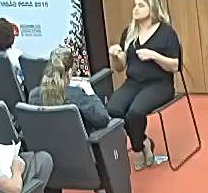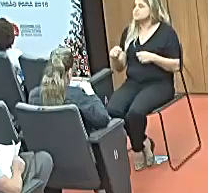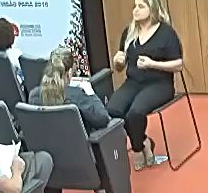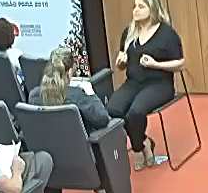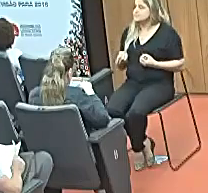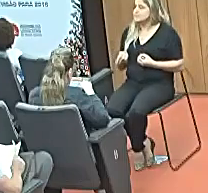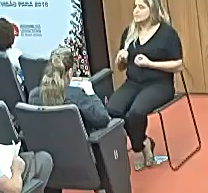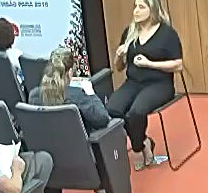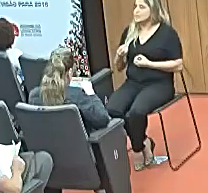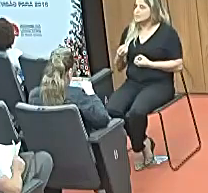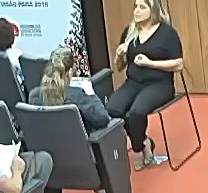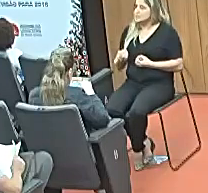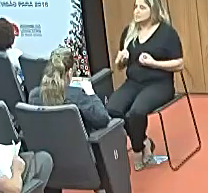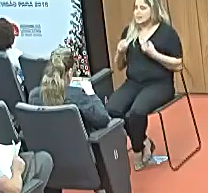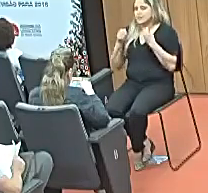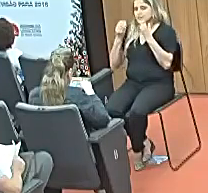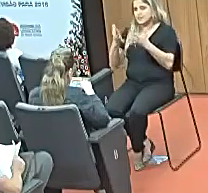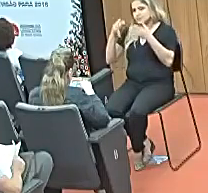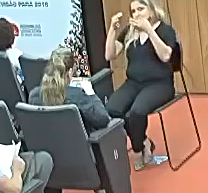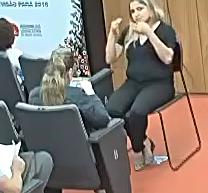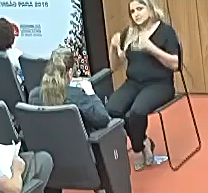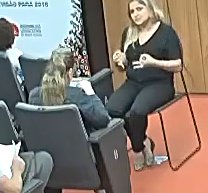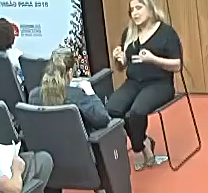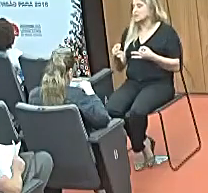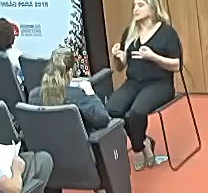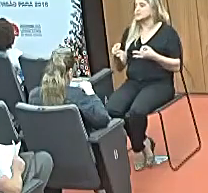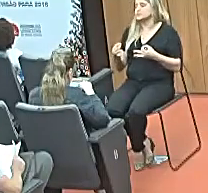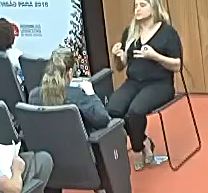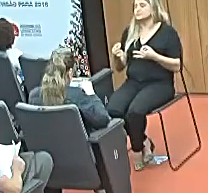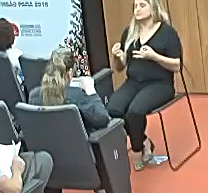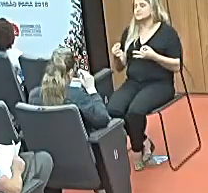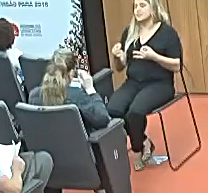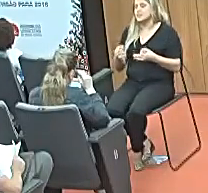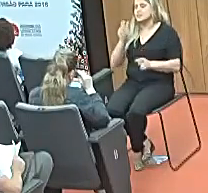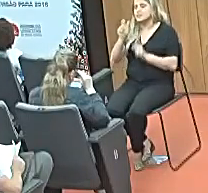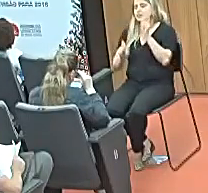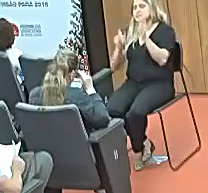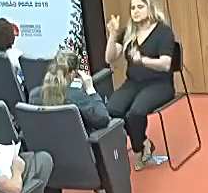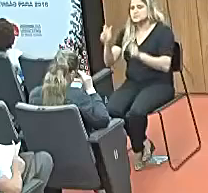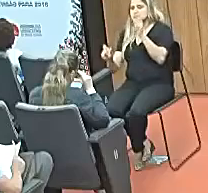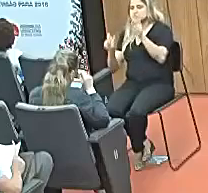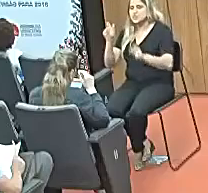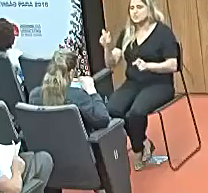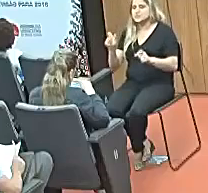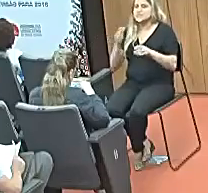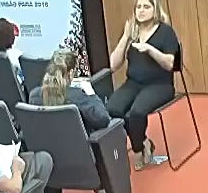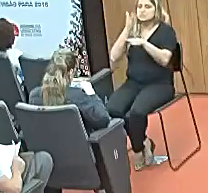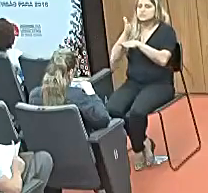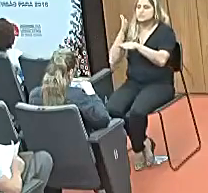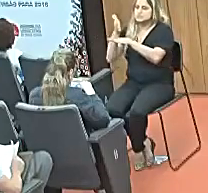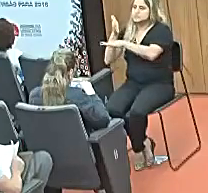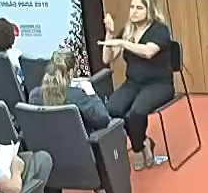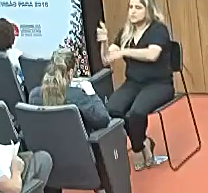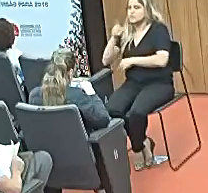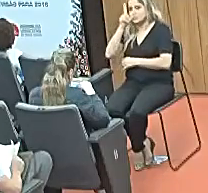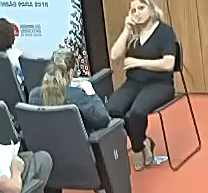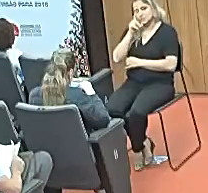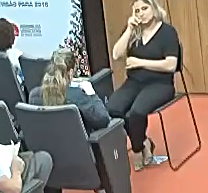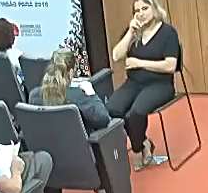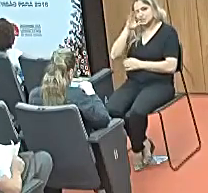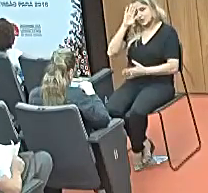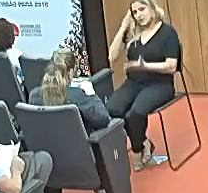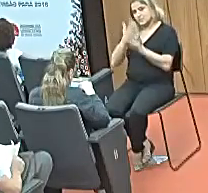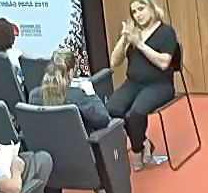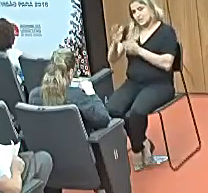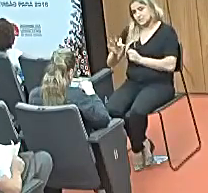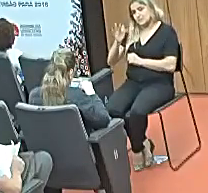e ideal aos nossos pacientes e aos nossos concidadãos que frequentes hospitais na esperança de terem o seu atendimento